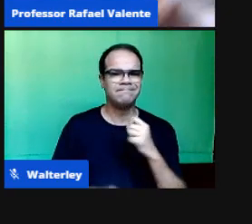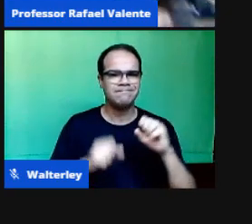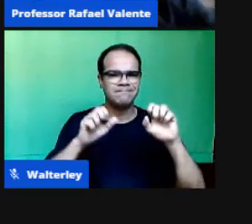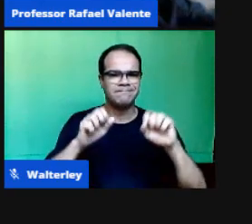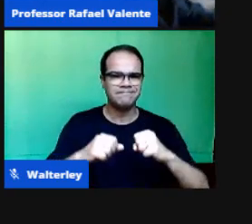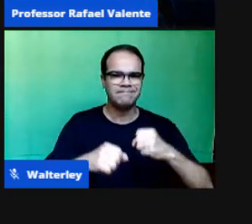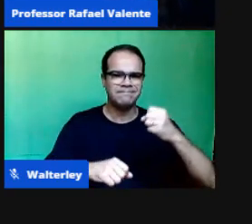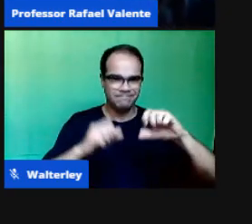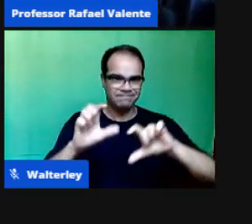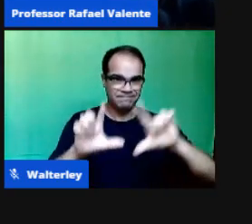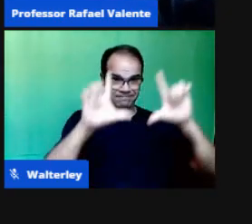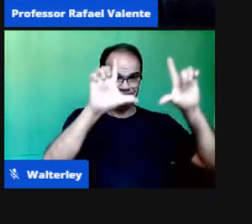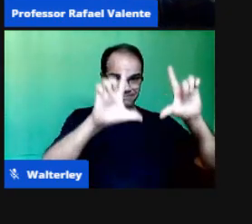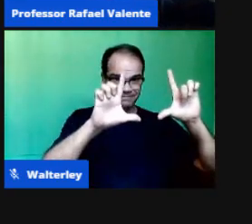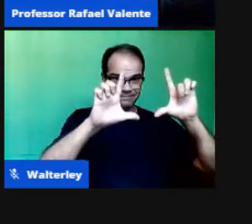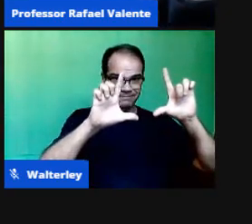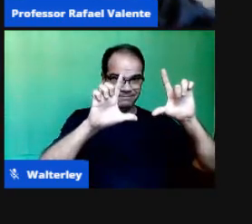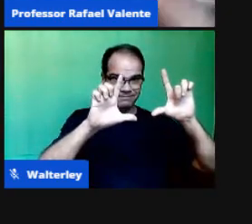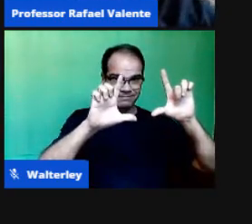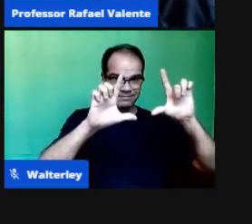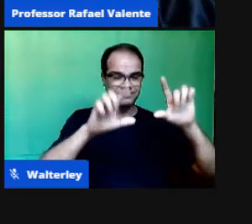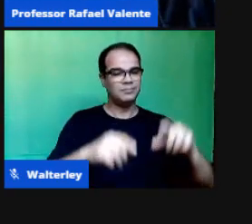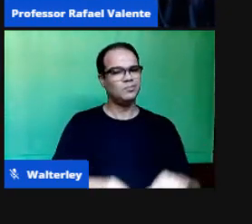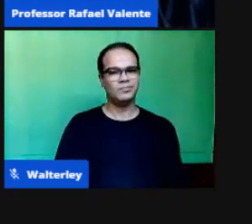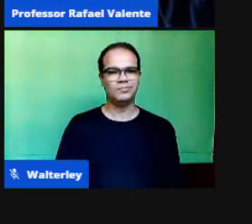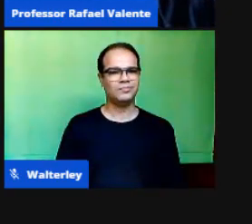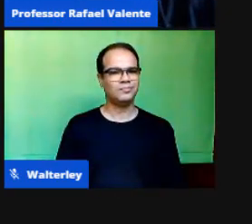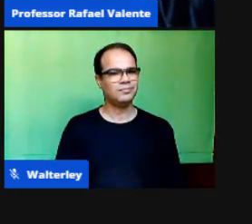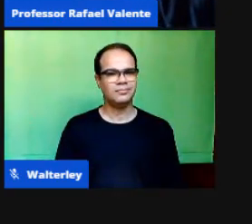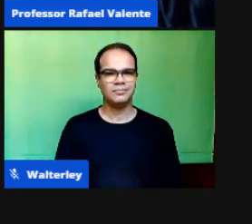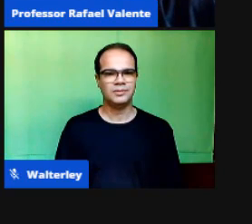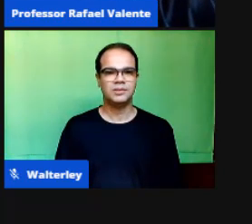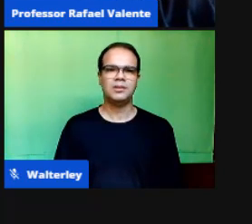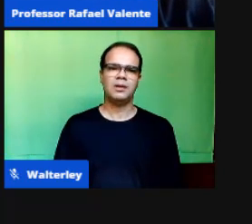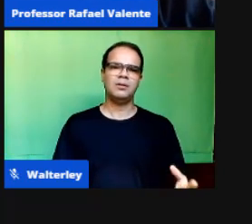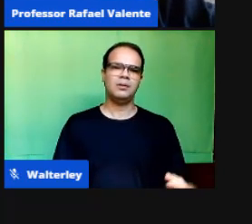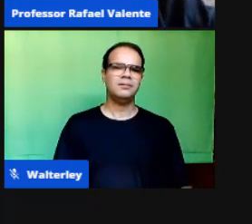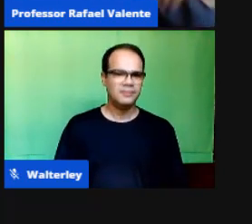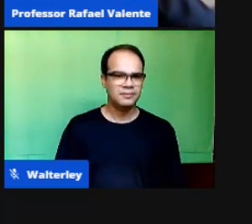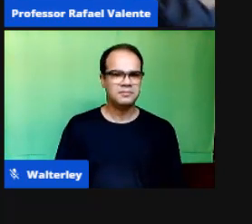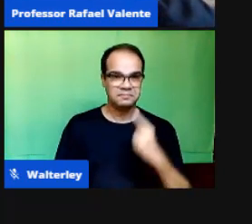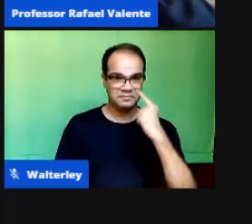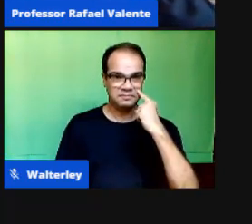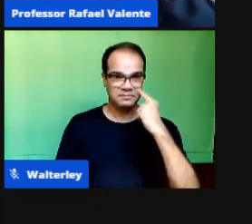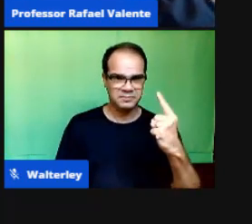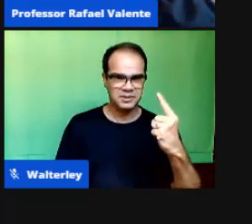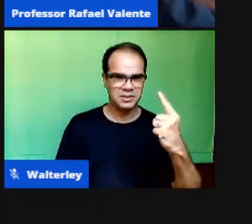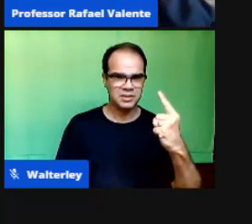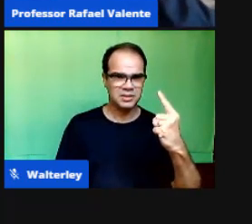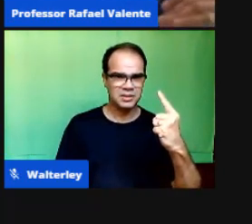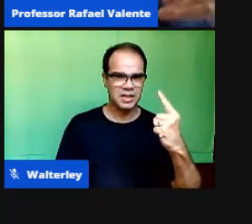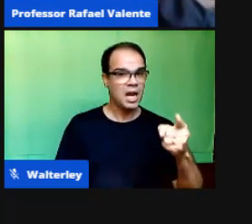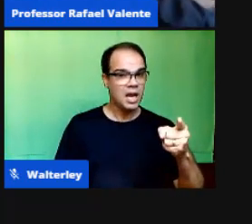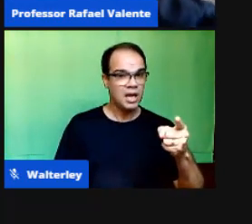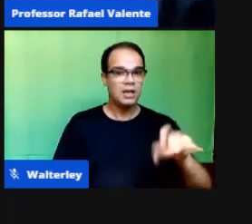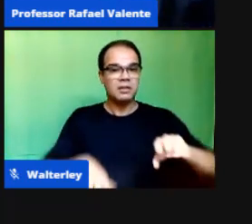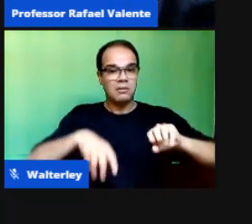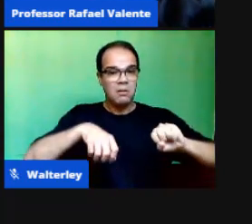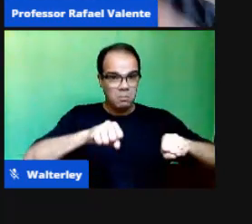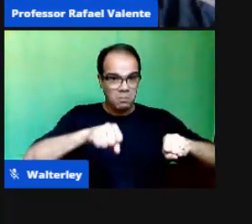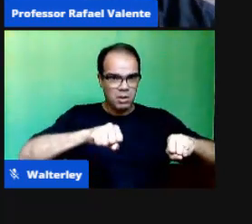aquilo ali, esse aluno me ganhava para o resto do semestre, sem brincadeira nenhuma. O nível de prioridade que ele